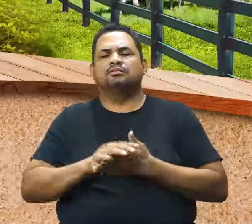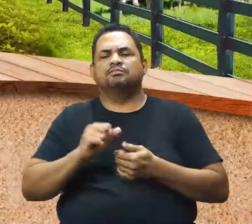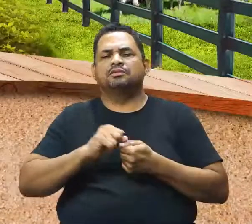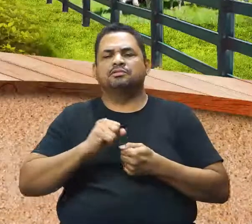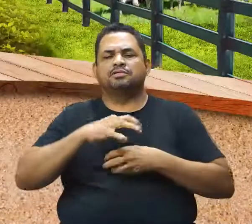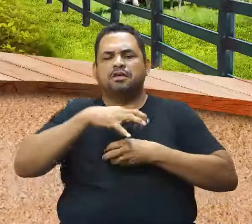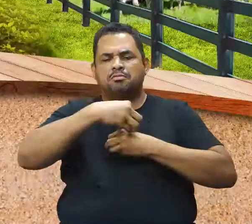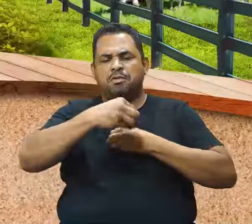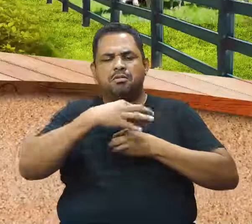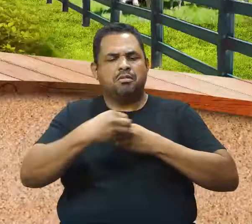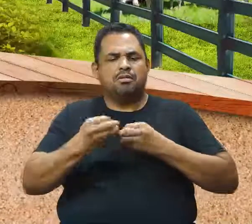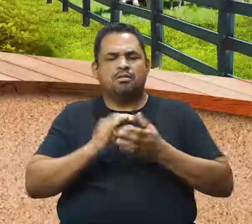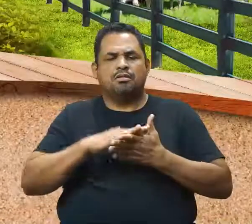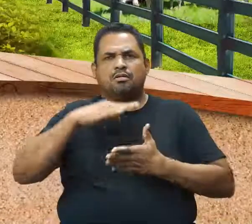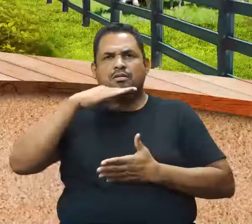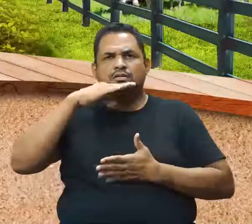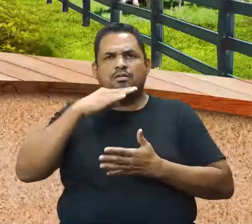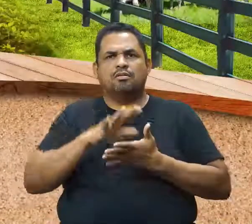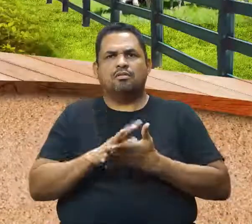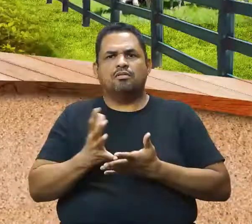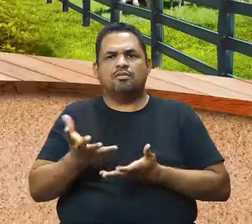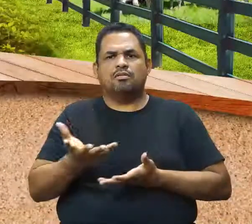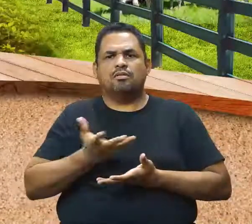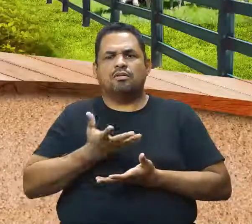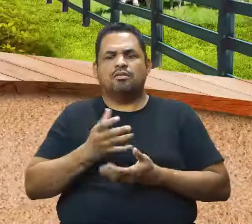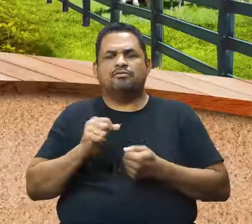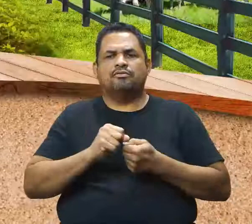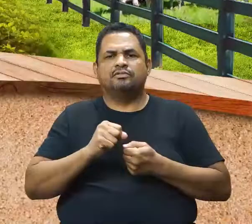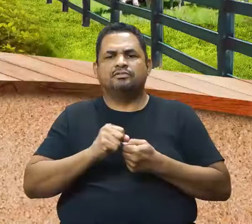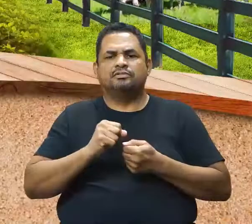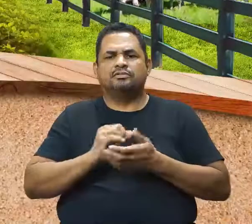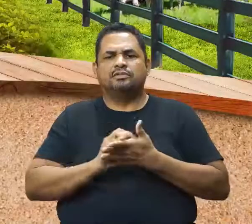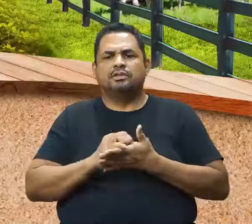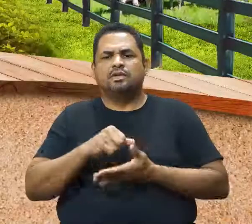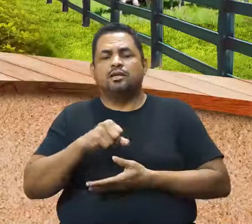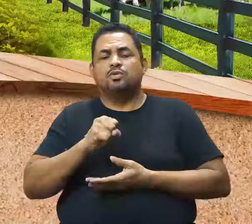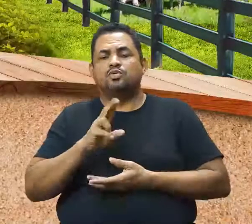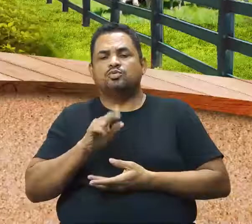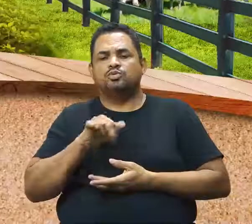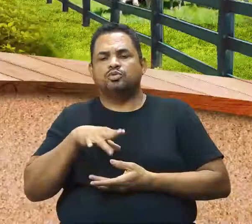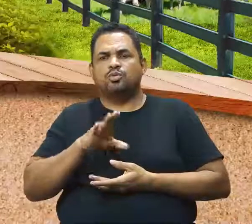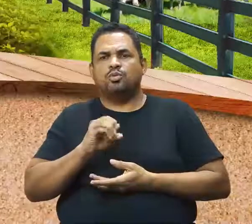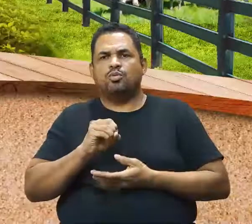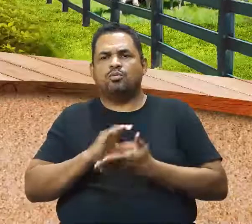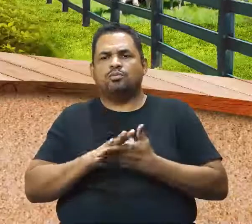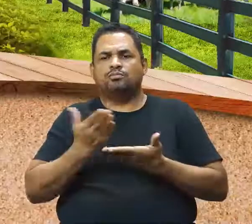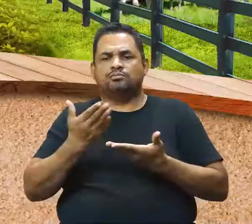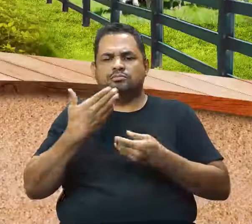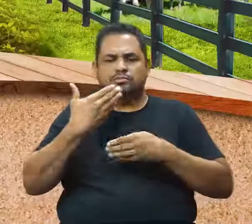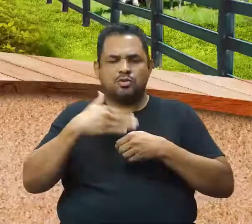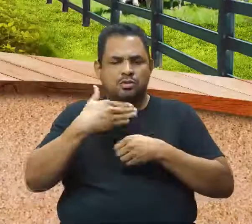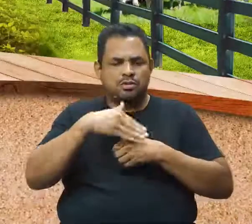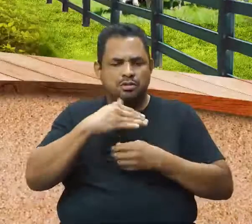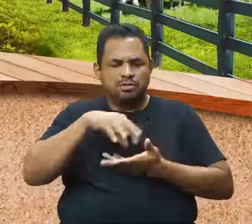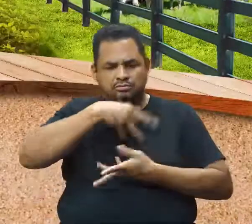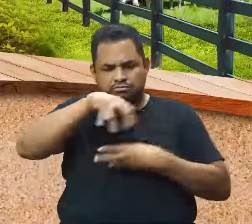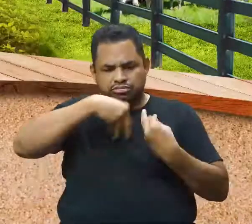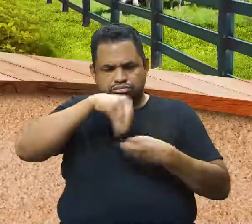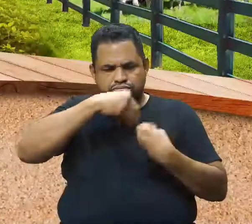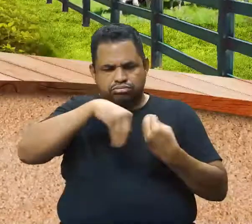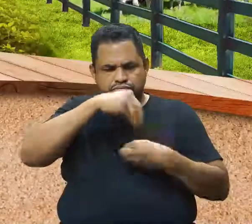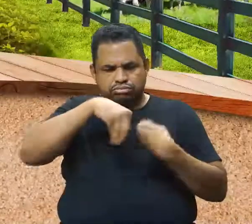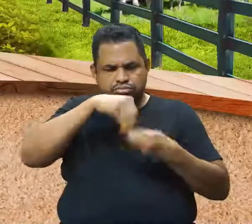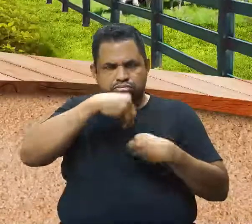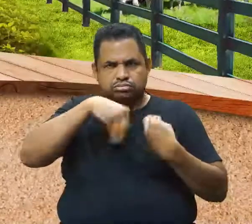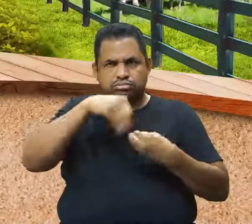da manga. Eu quero fazer o sumo. Então é outro processo. Você, além de cortar, tem que triturar. É